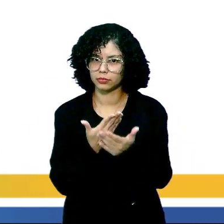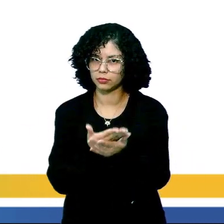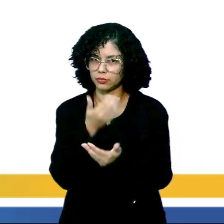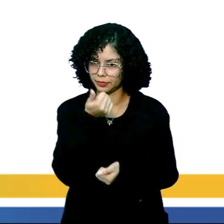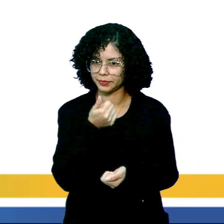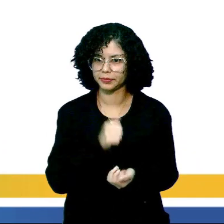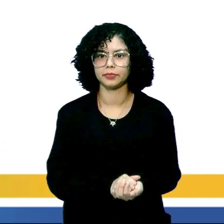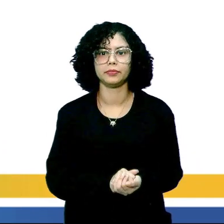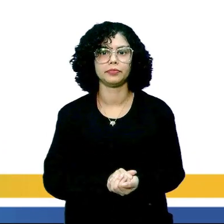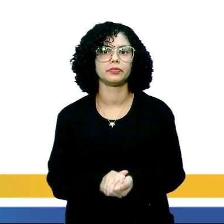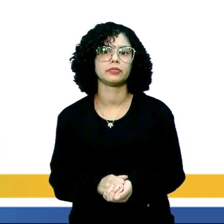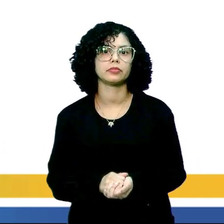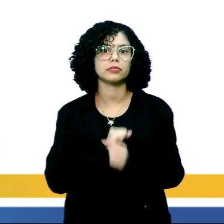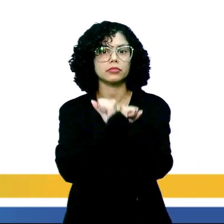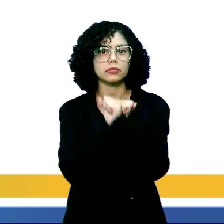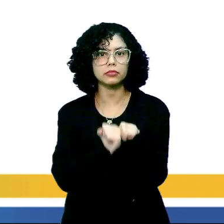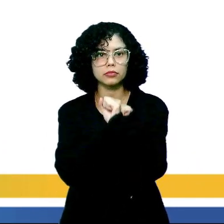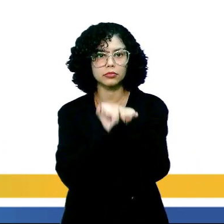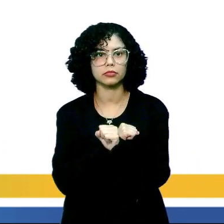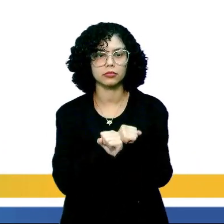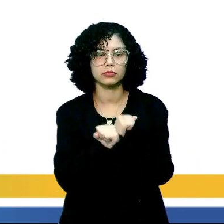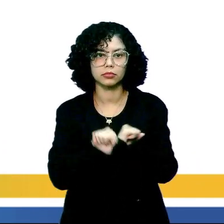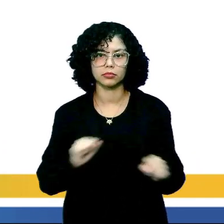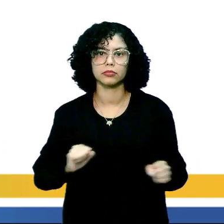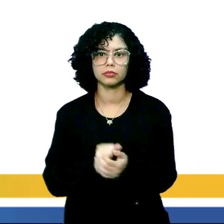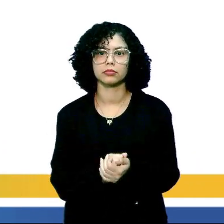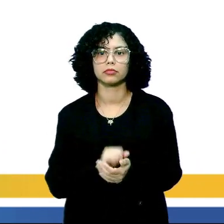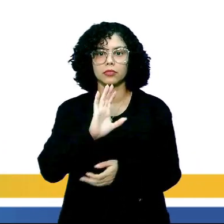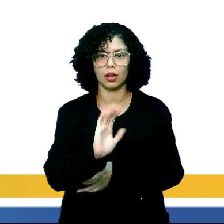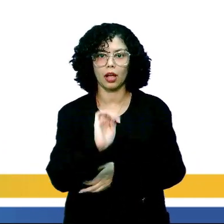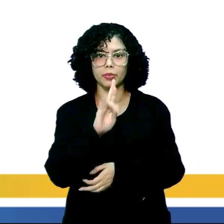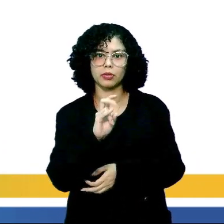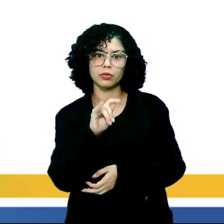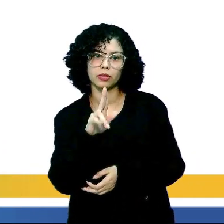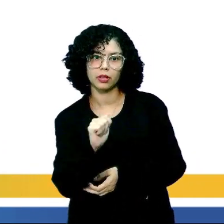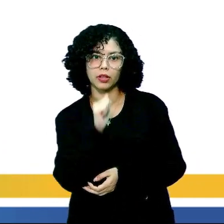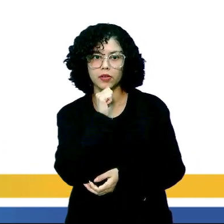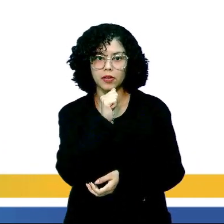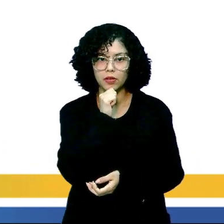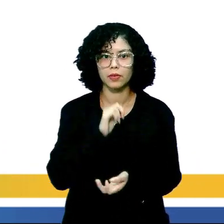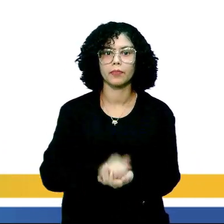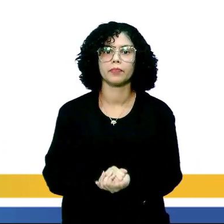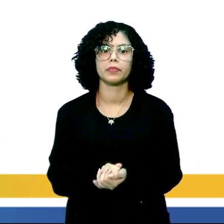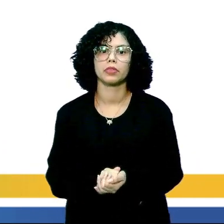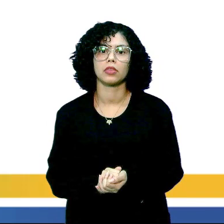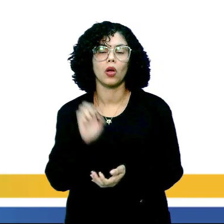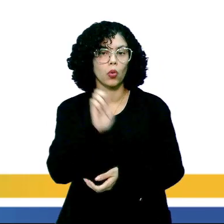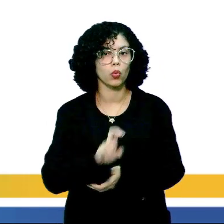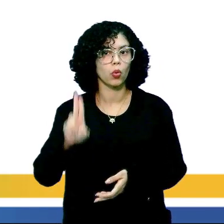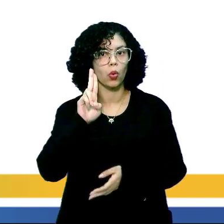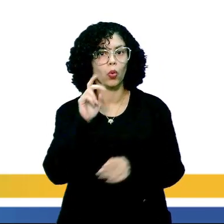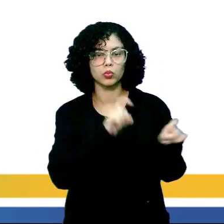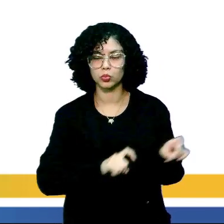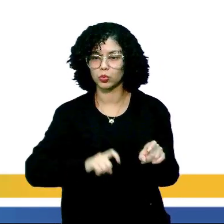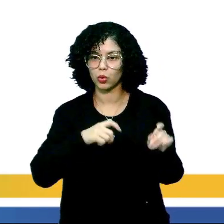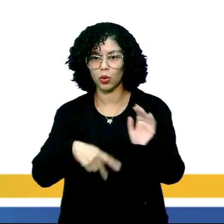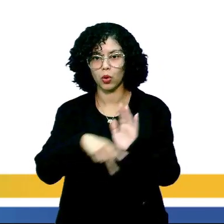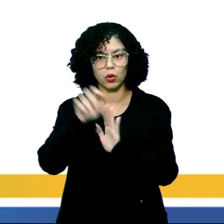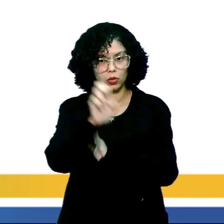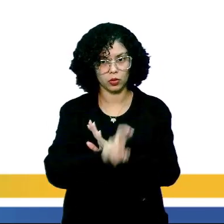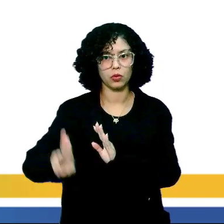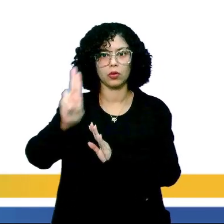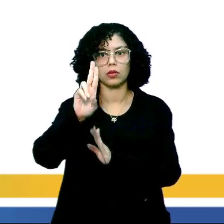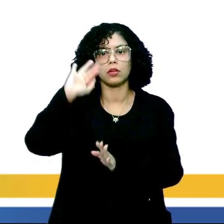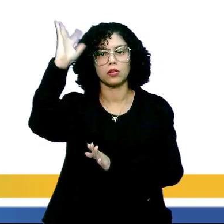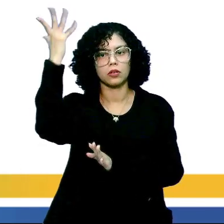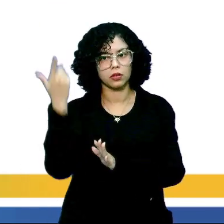tá? A escravidão, então, ela vai se tornar obsoleta. E nos países europeus, no caso, nas colônias europeias